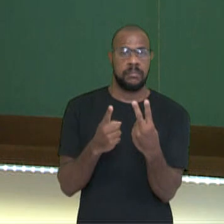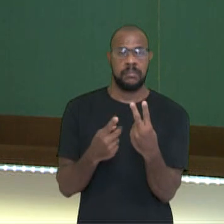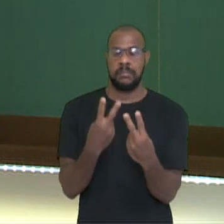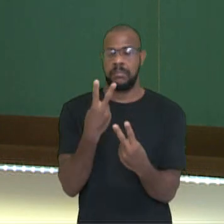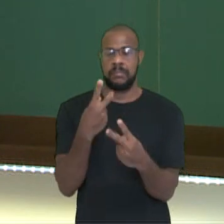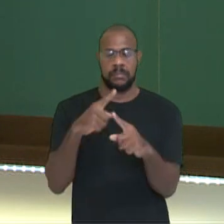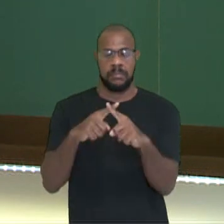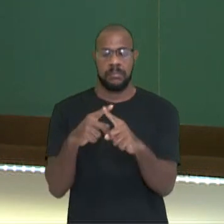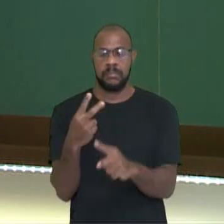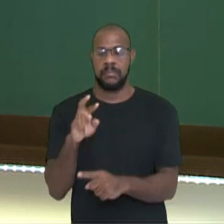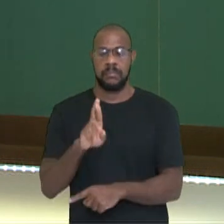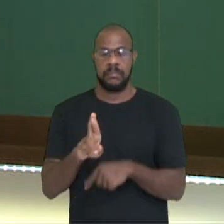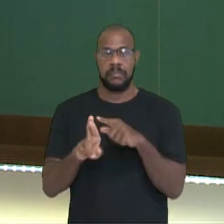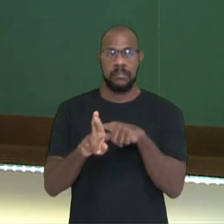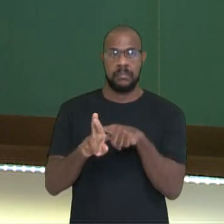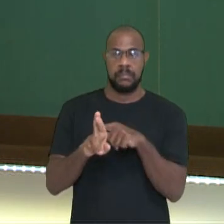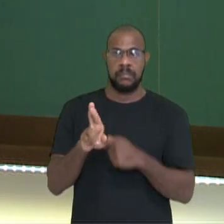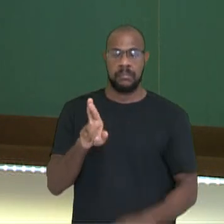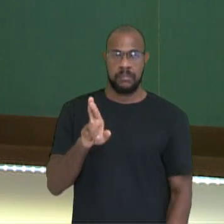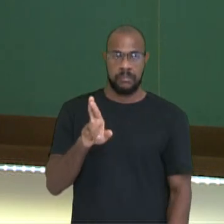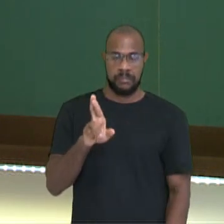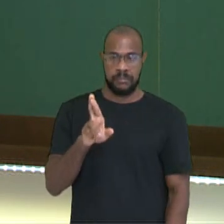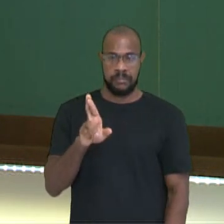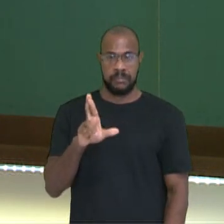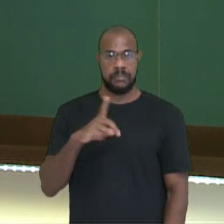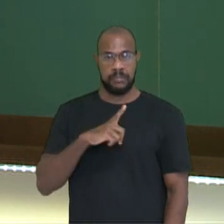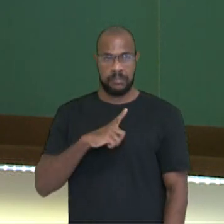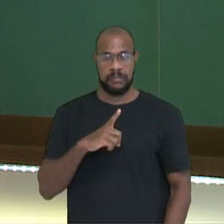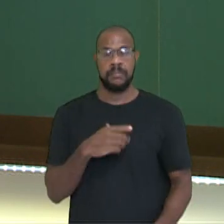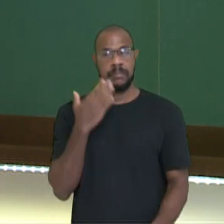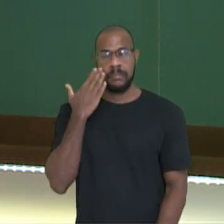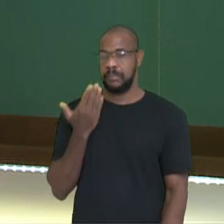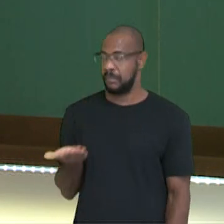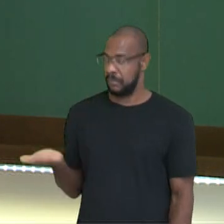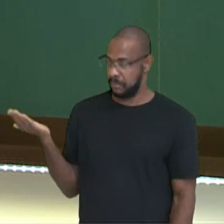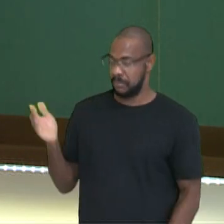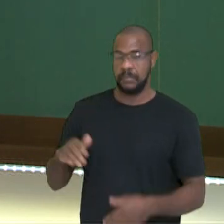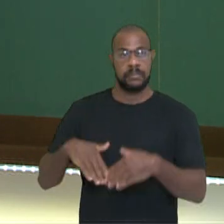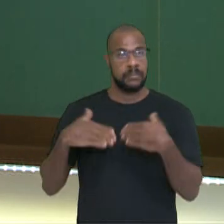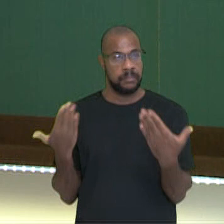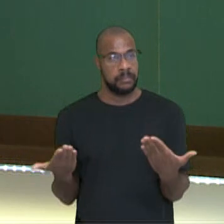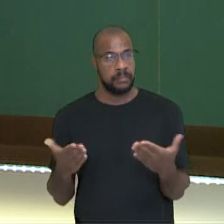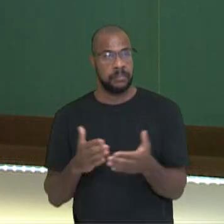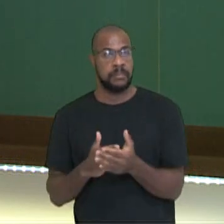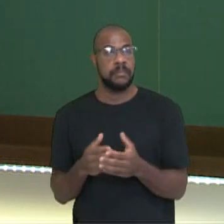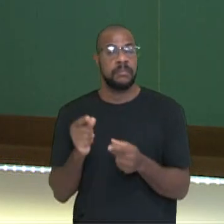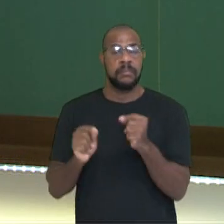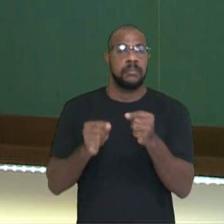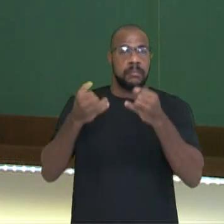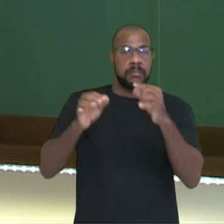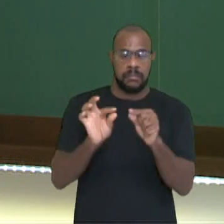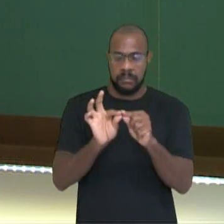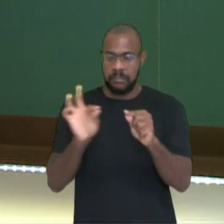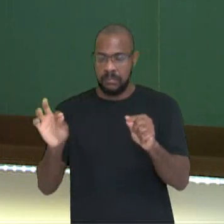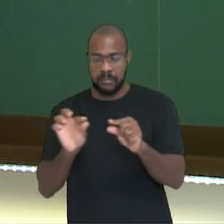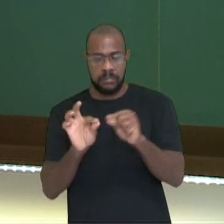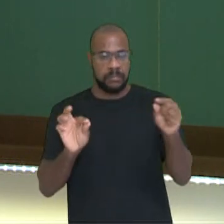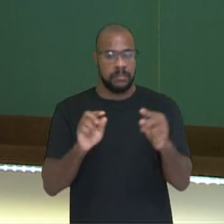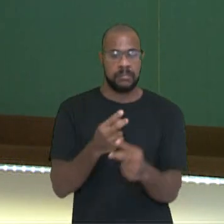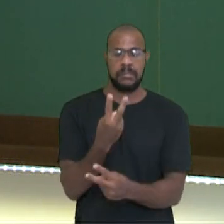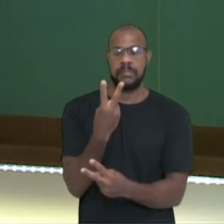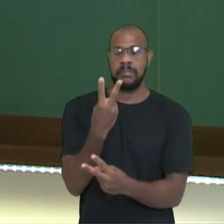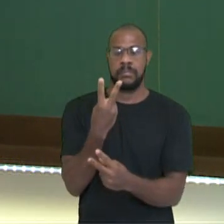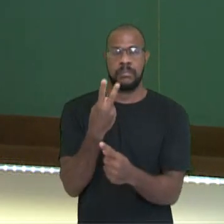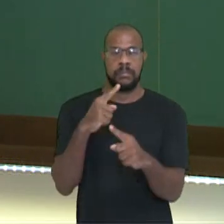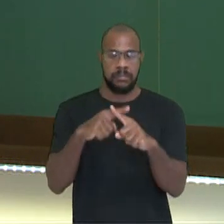eu isolar o comprimento, para calcular o comprimento de uma circunferência, então eu chego de que o comprimento é igual a 2 vezes